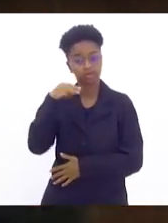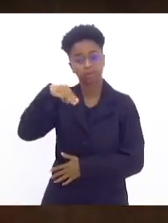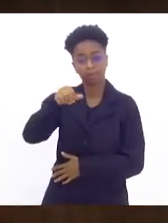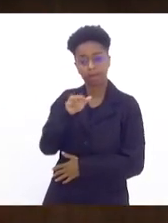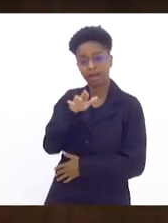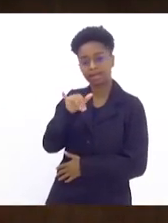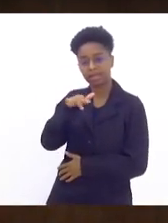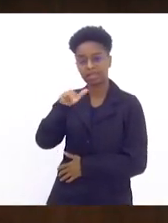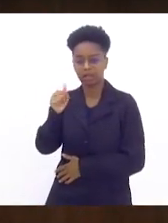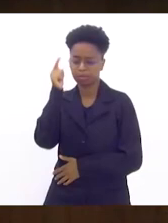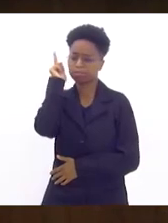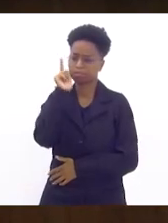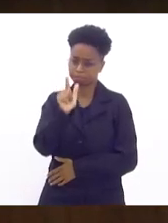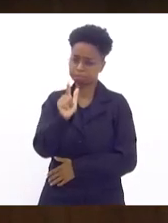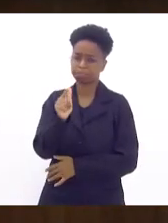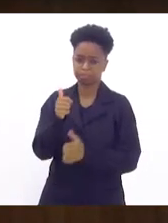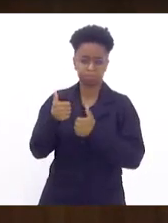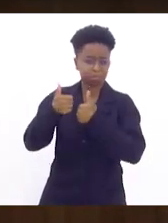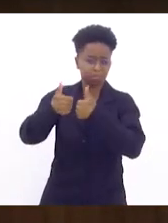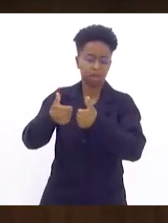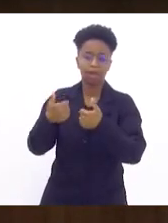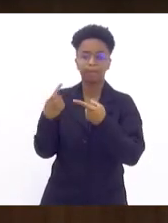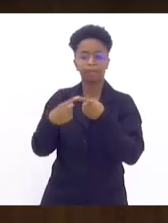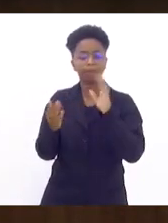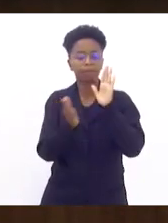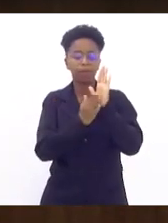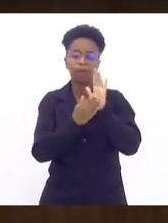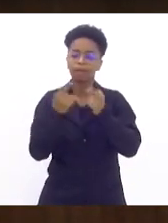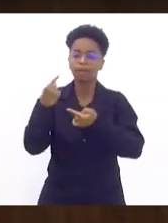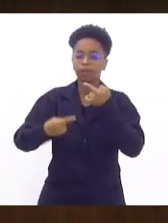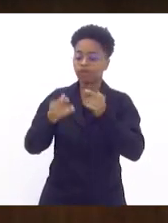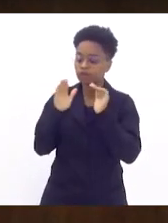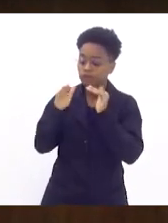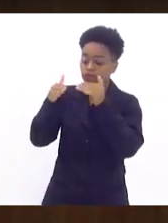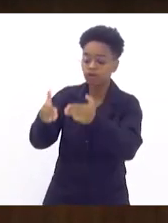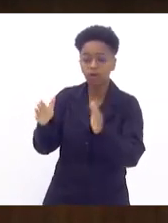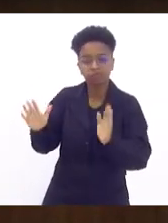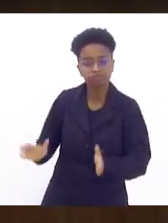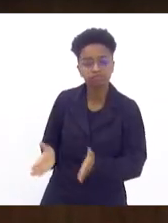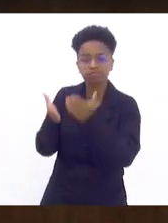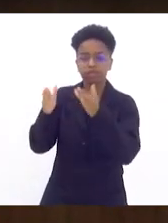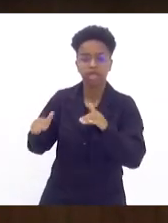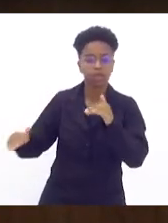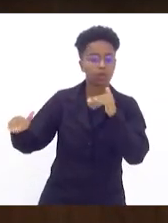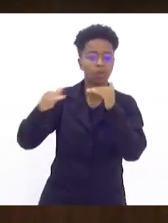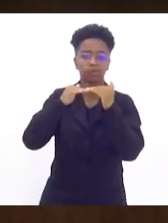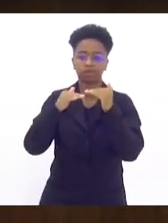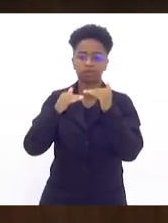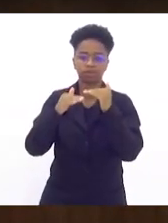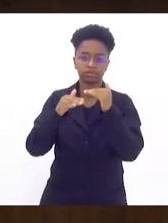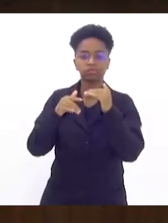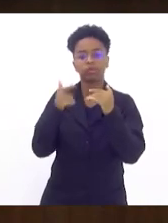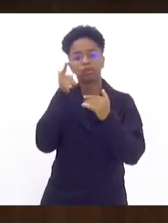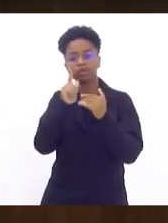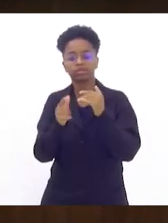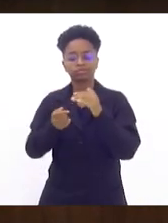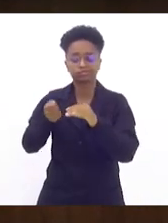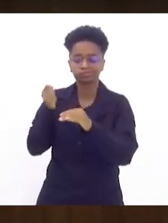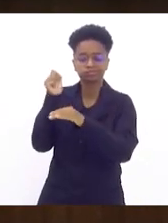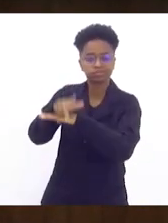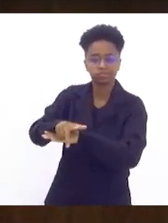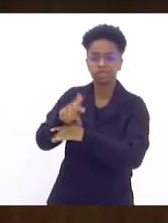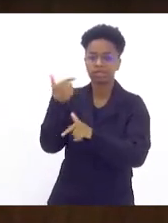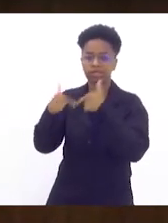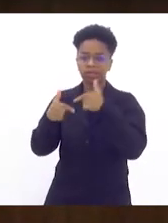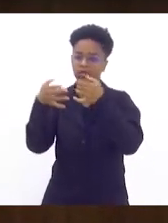ela certa em cheio quando propõe uma política que seja focada na promoção da igualdade na inclusão no trabalho Digno das